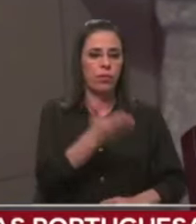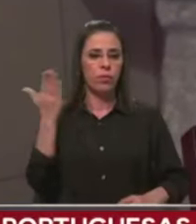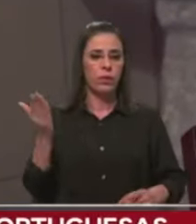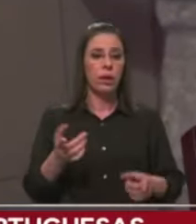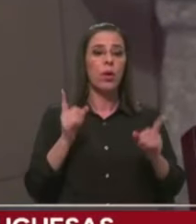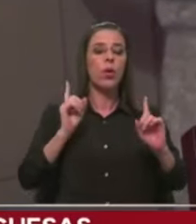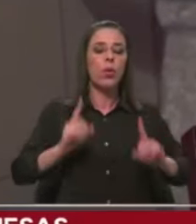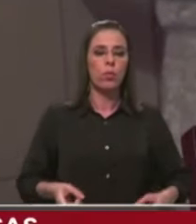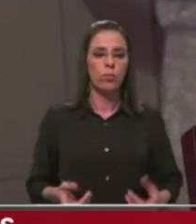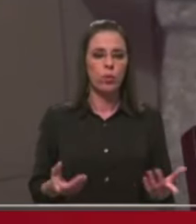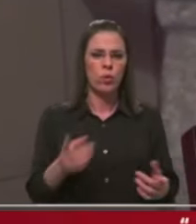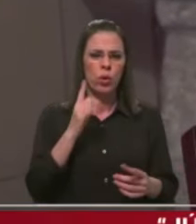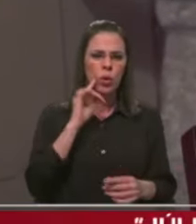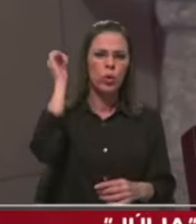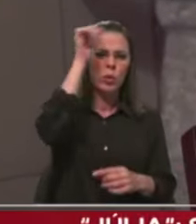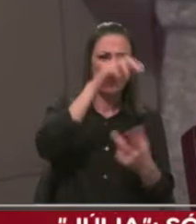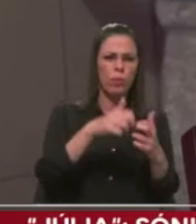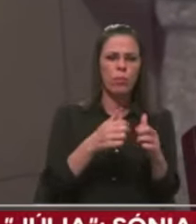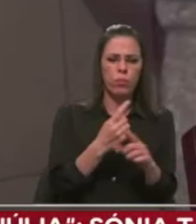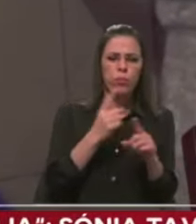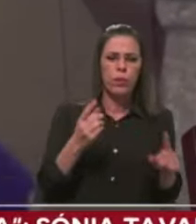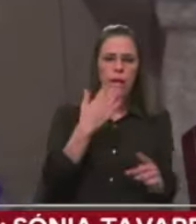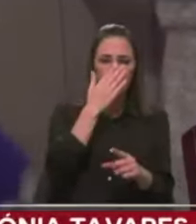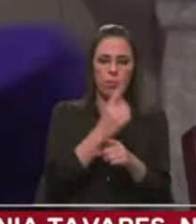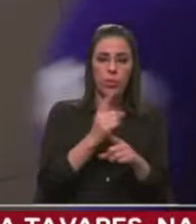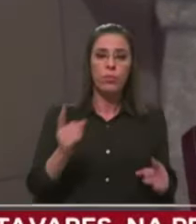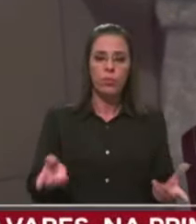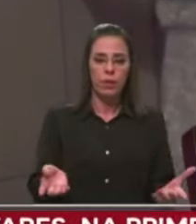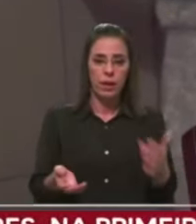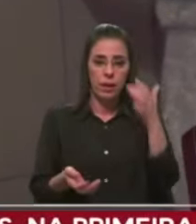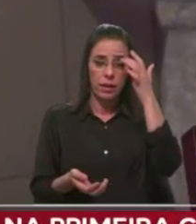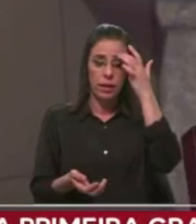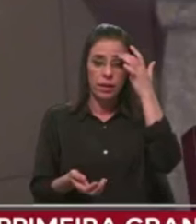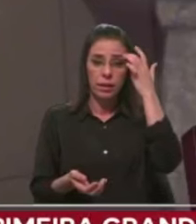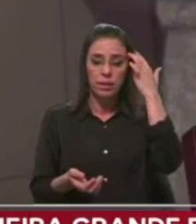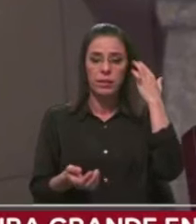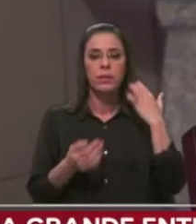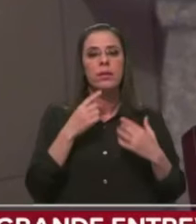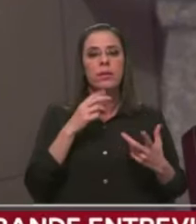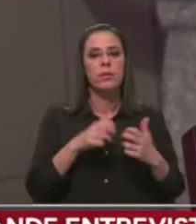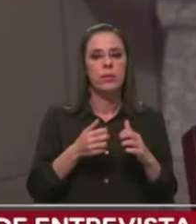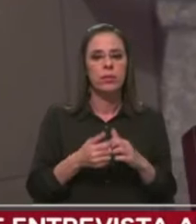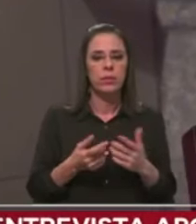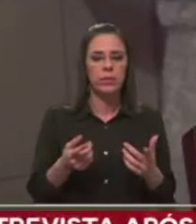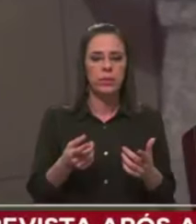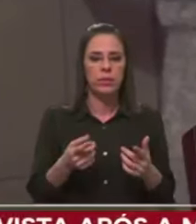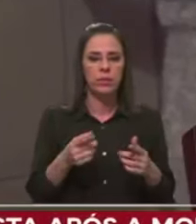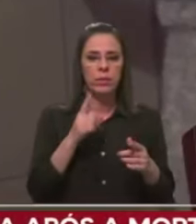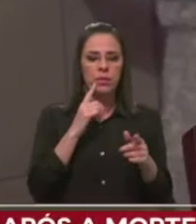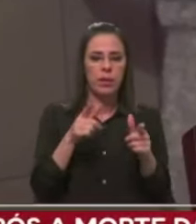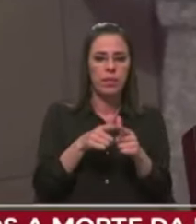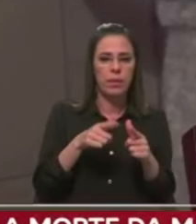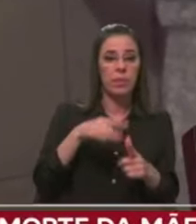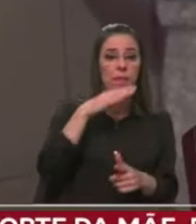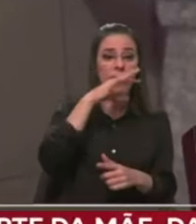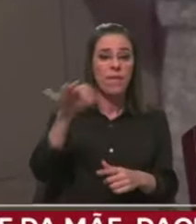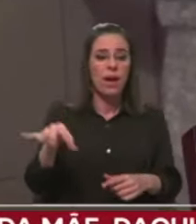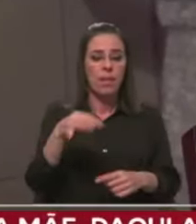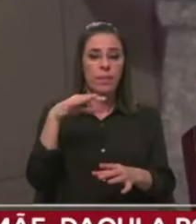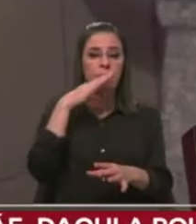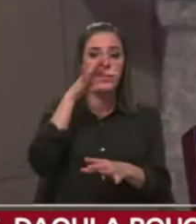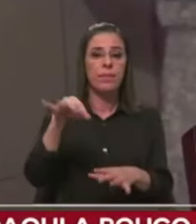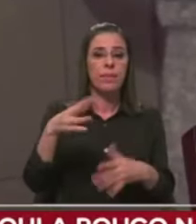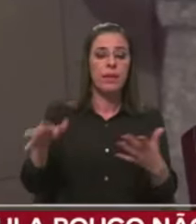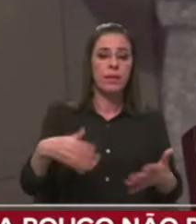começou essa zaragata com as suas sobrinhas com as gémeas com a m e com a Sara eh problemas de Raí de primos e de famílias porque essas